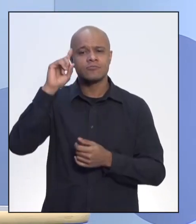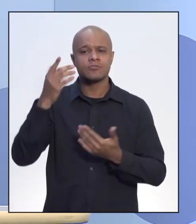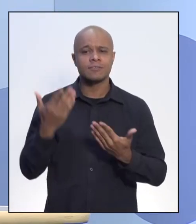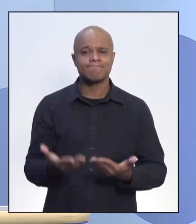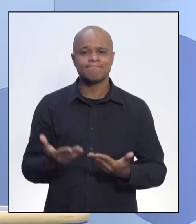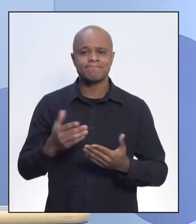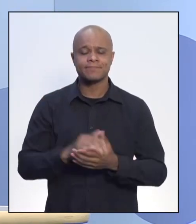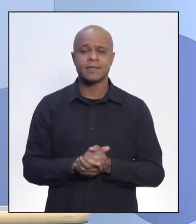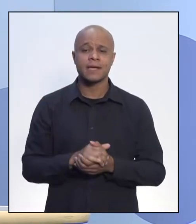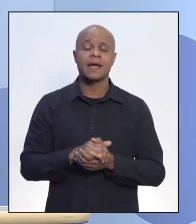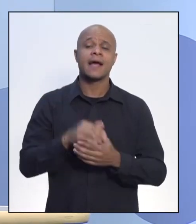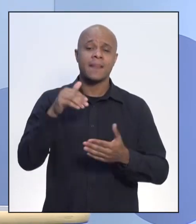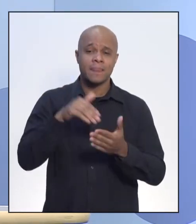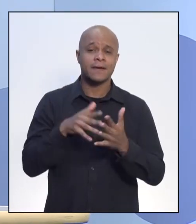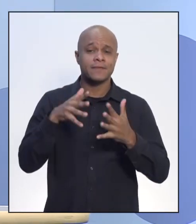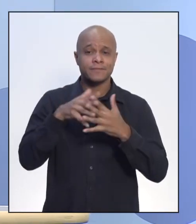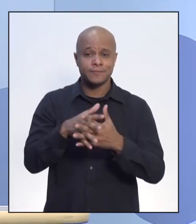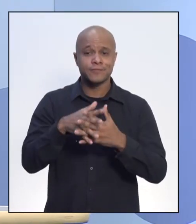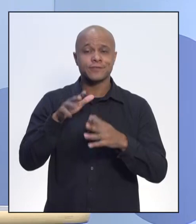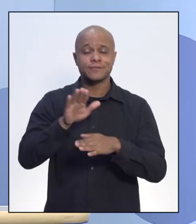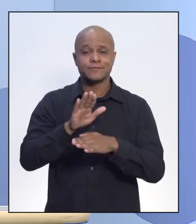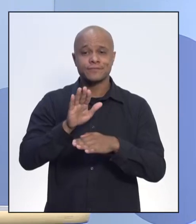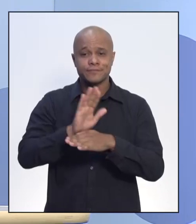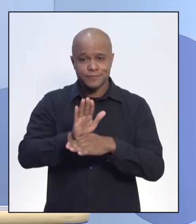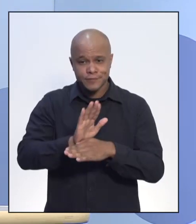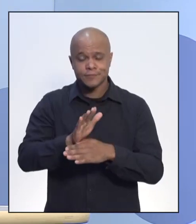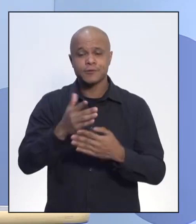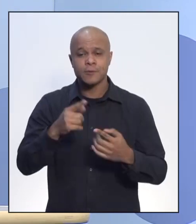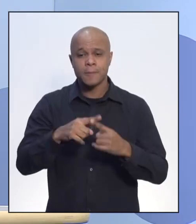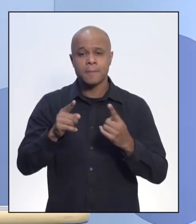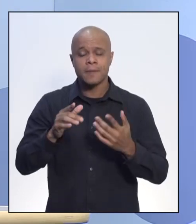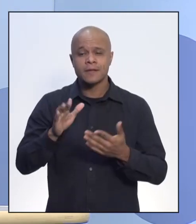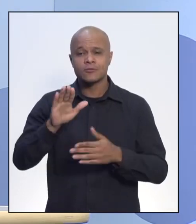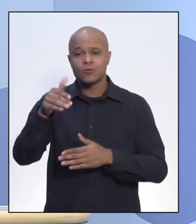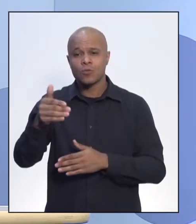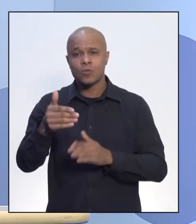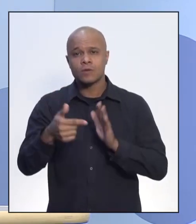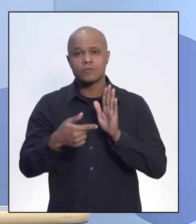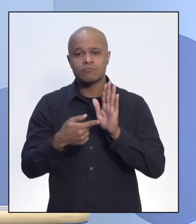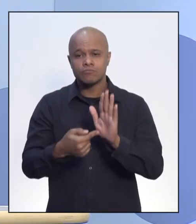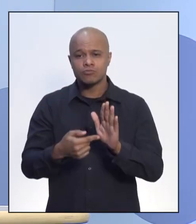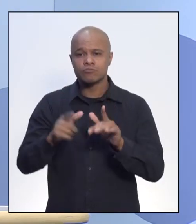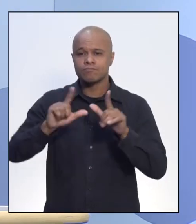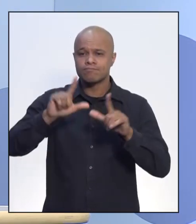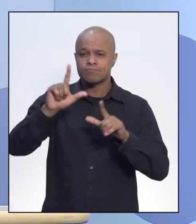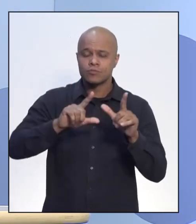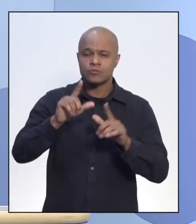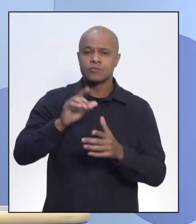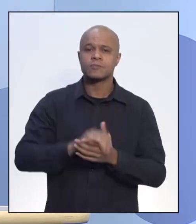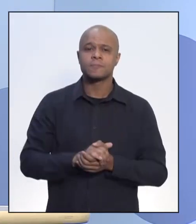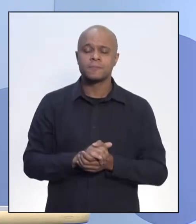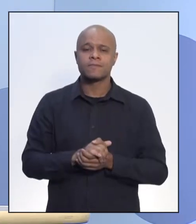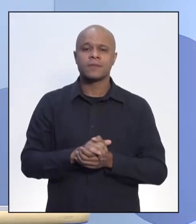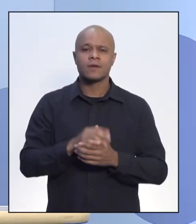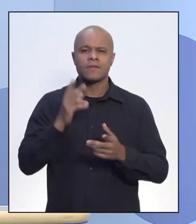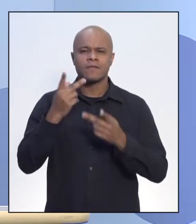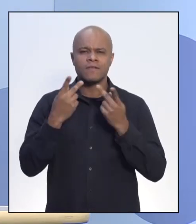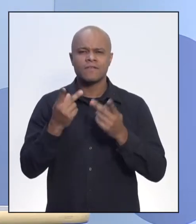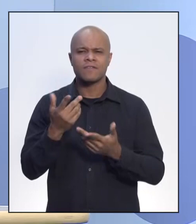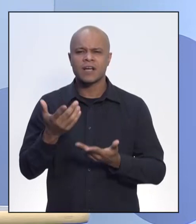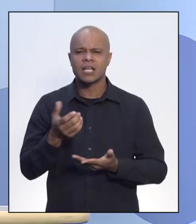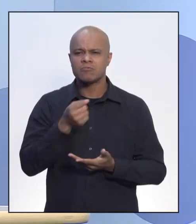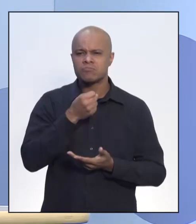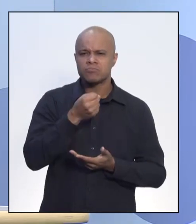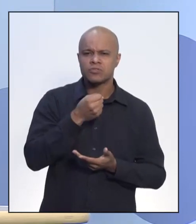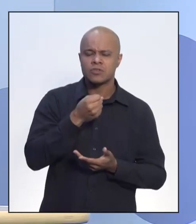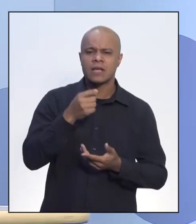até confundiu com um filme. E no começo das coberturas, ali no 11 de setembro de 2001, das coberturas jornalísticas,